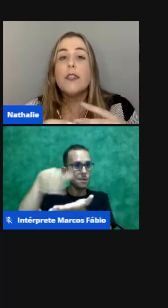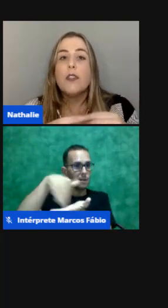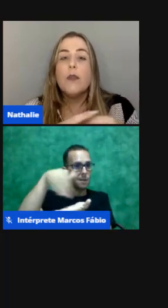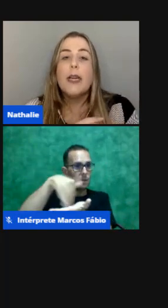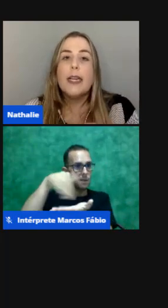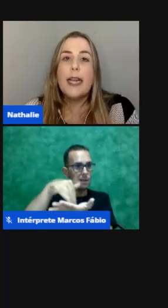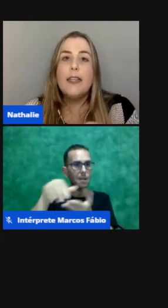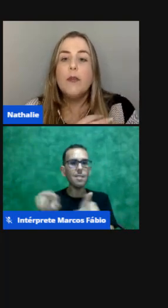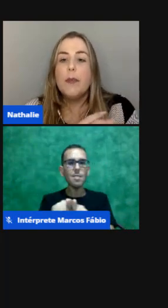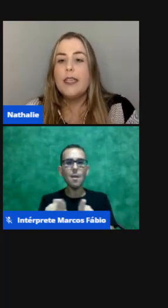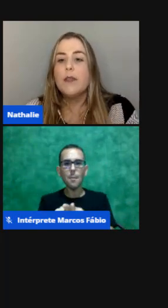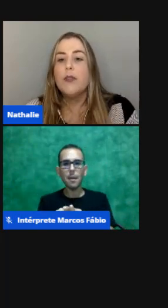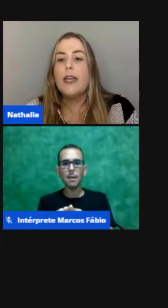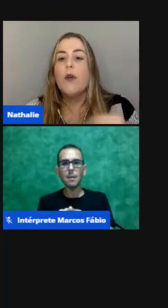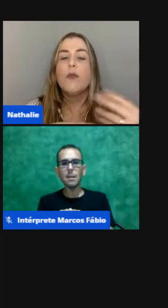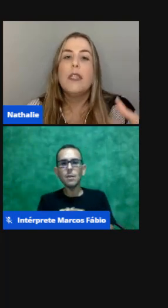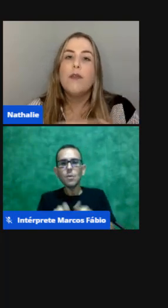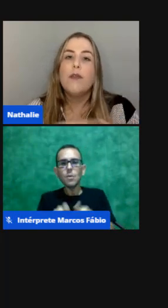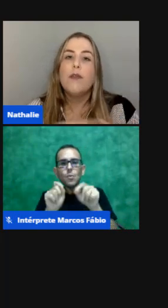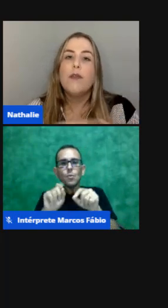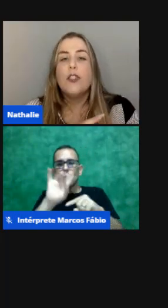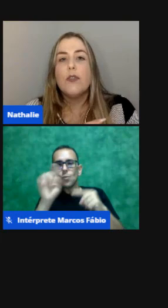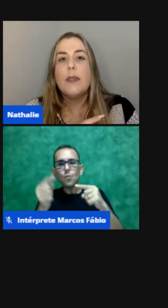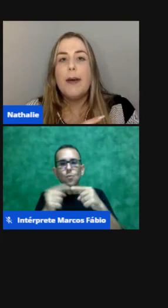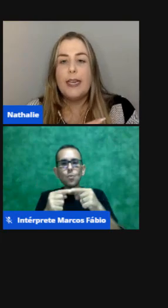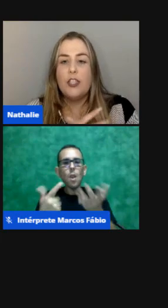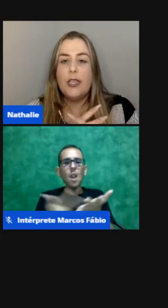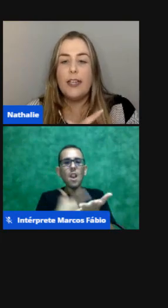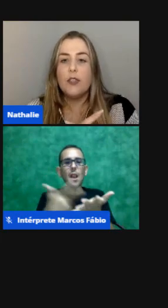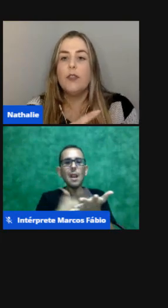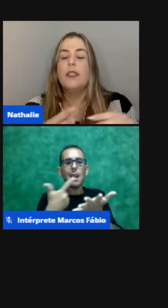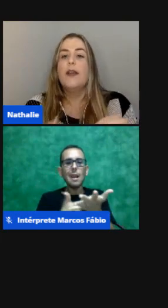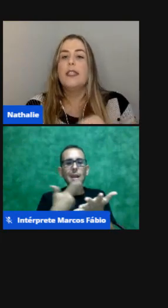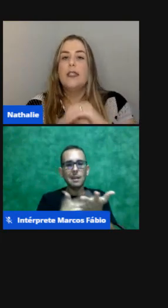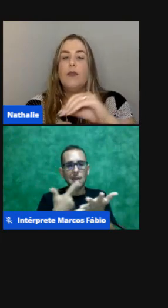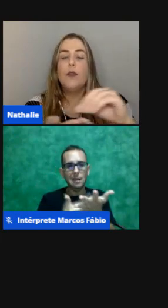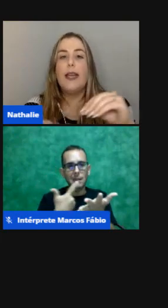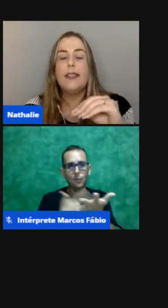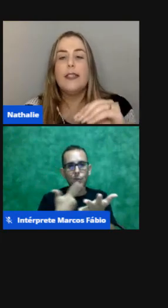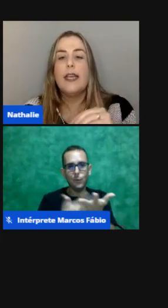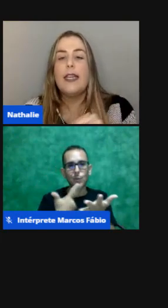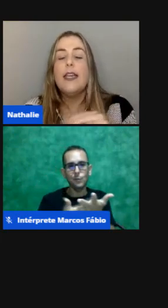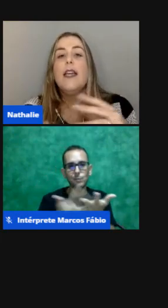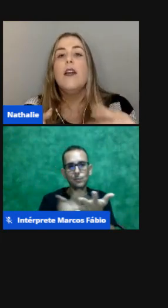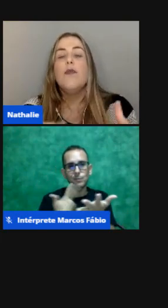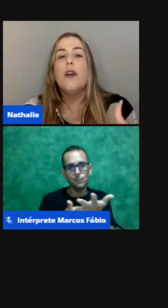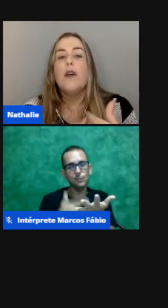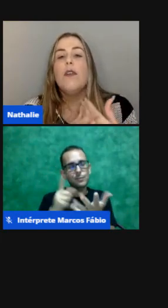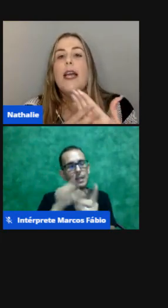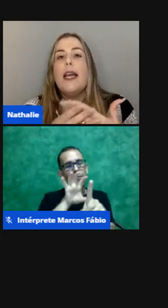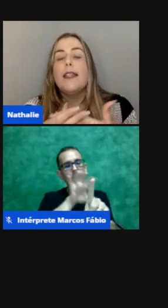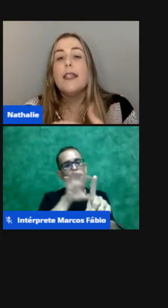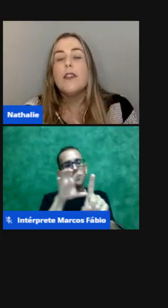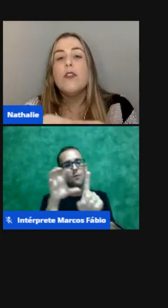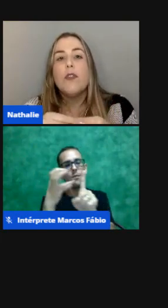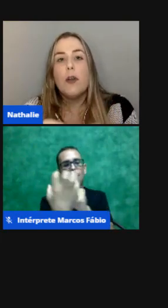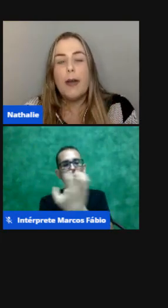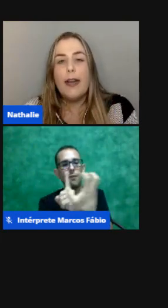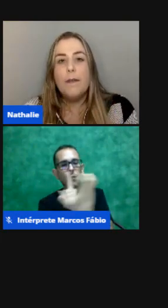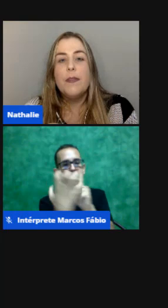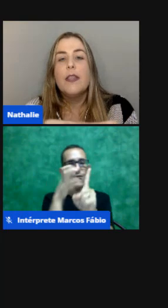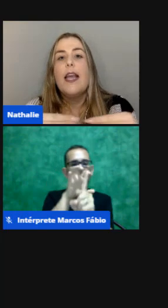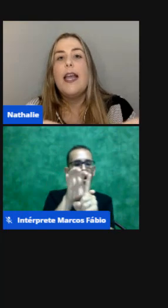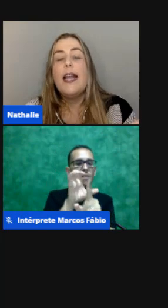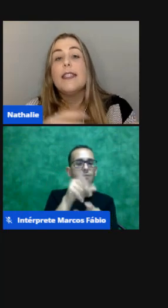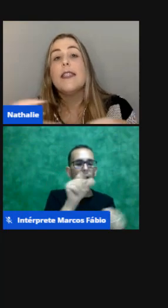a força do mercado mesmo, com os livros didáticos e paradidáticos. Então, essas influências aí vão